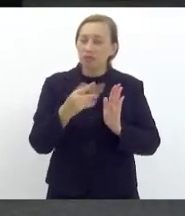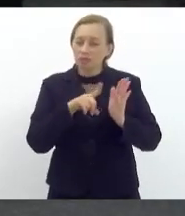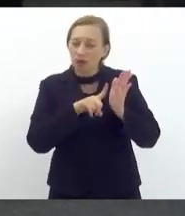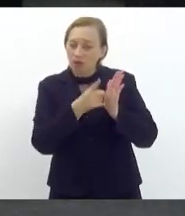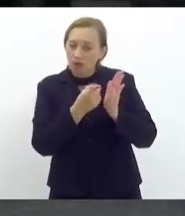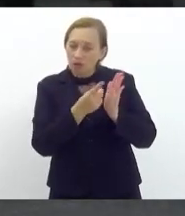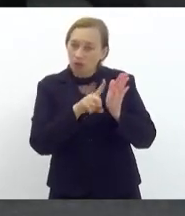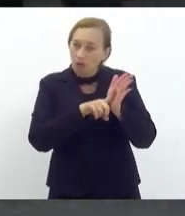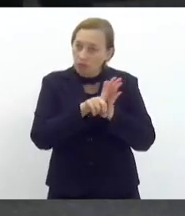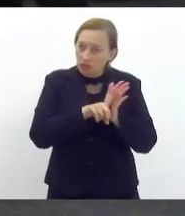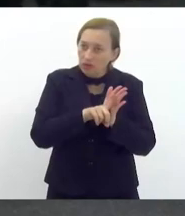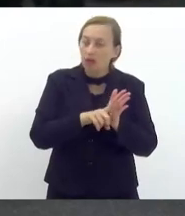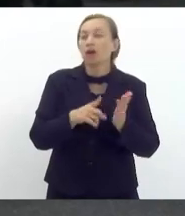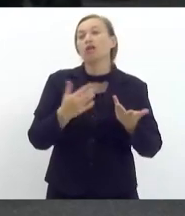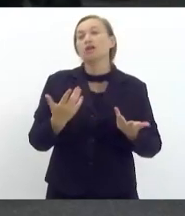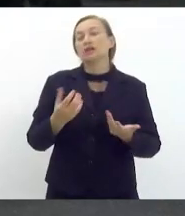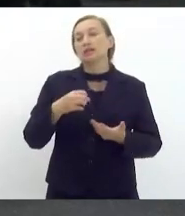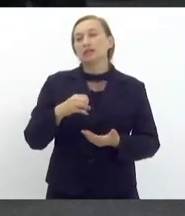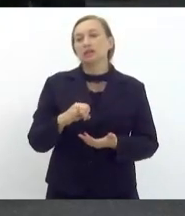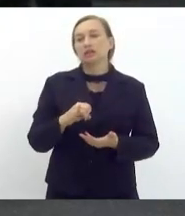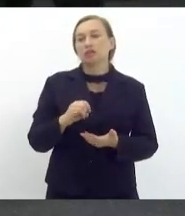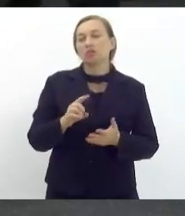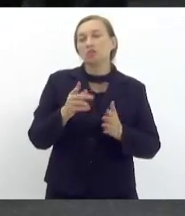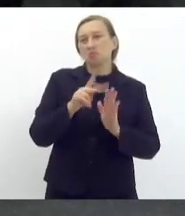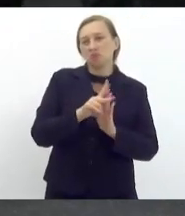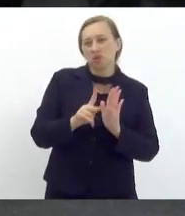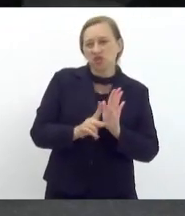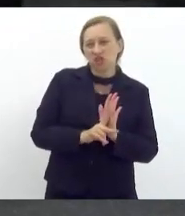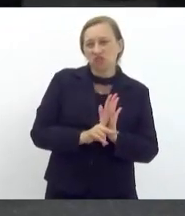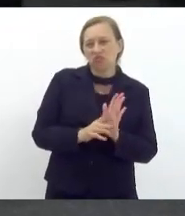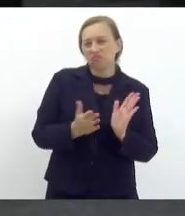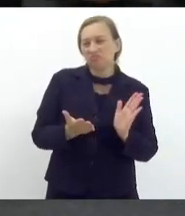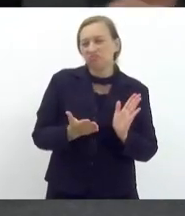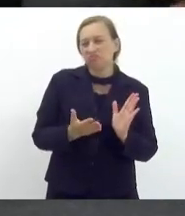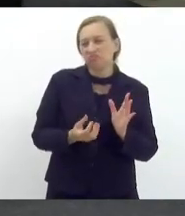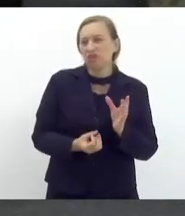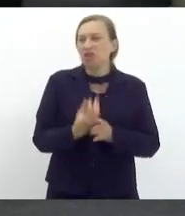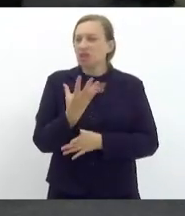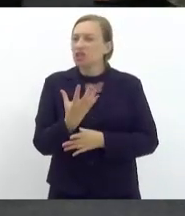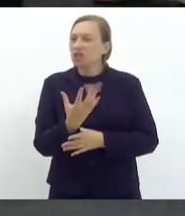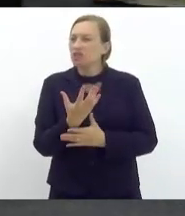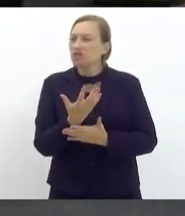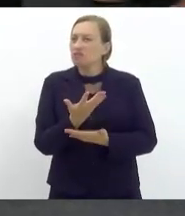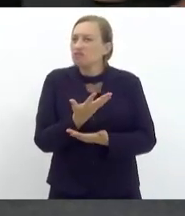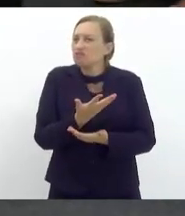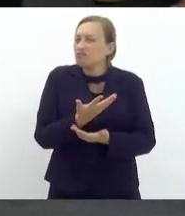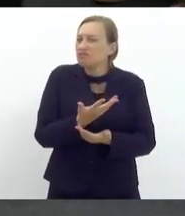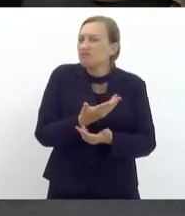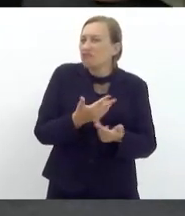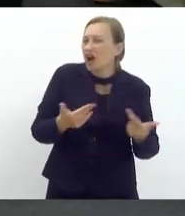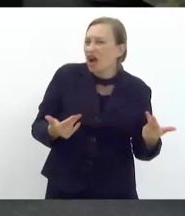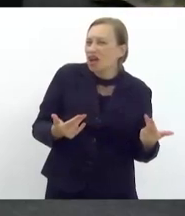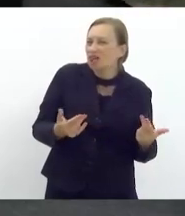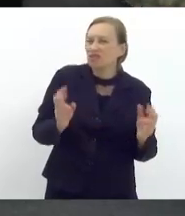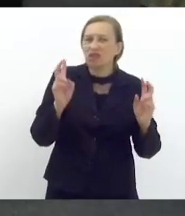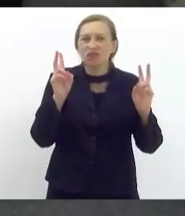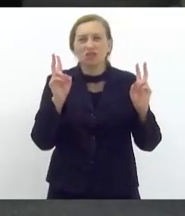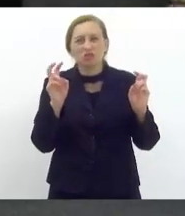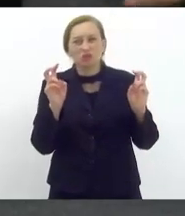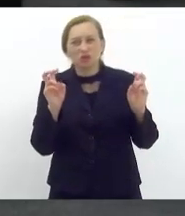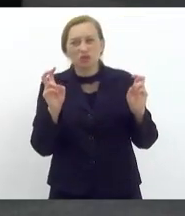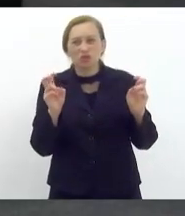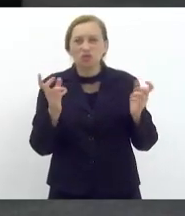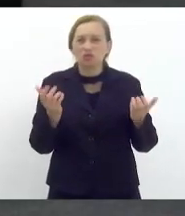se fosse a gente pediria verificação porque o projeto é cria uma série de situações de cargos